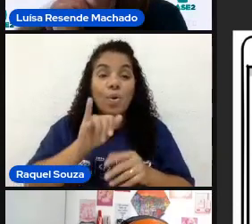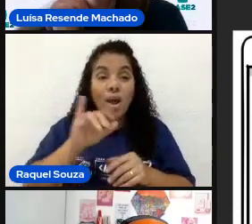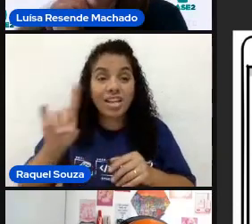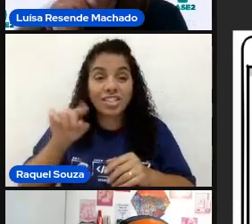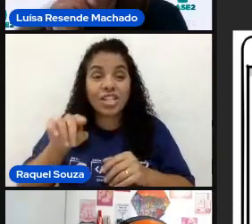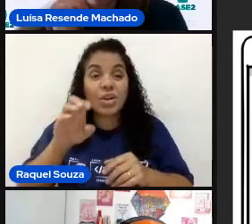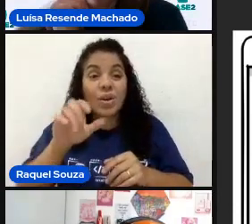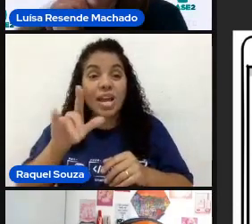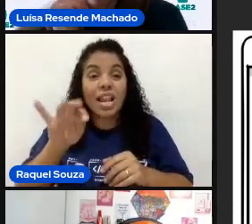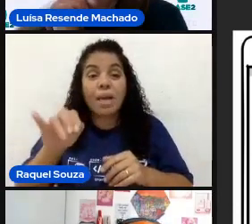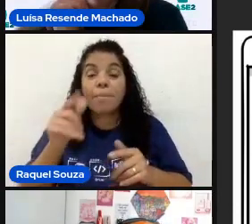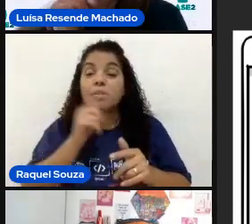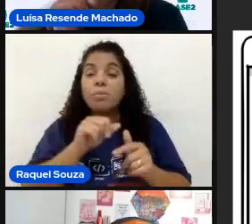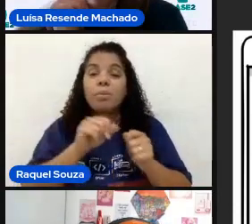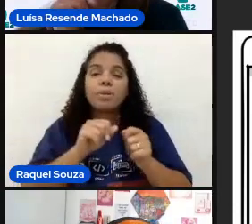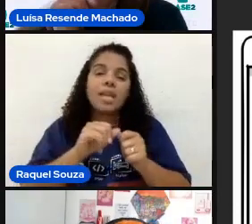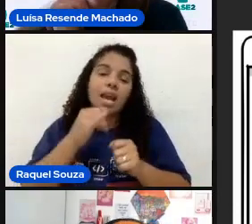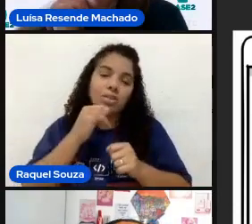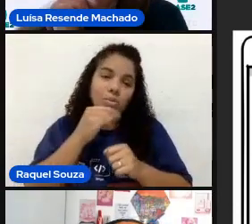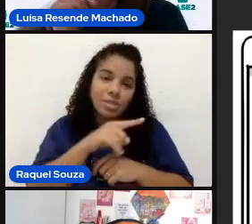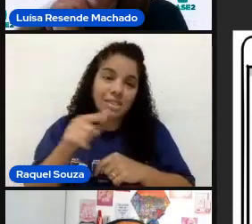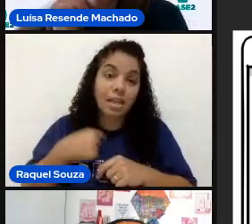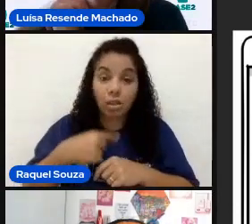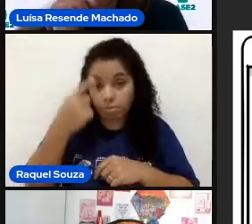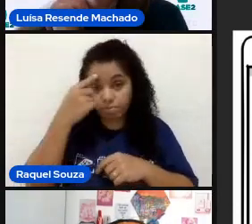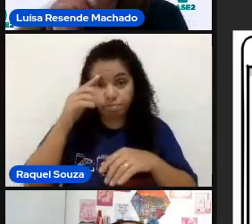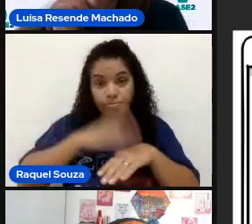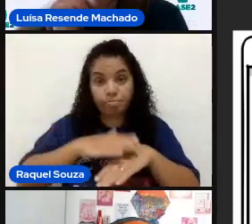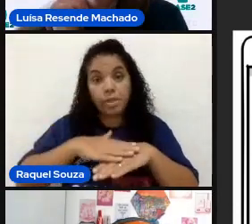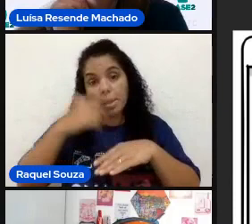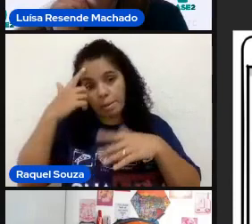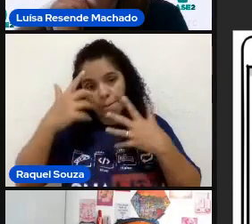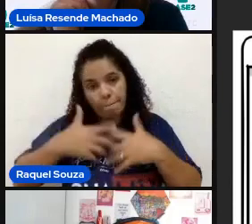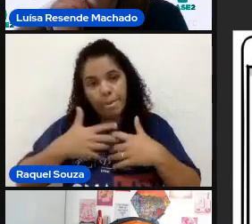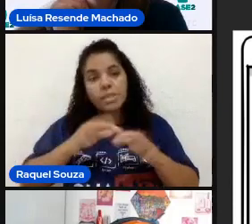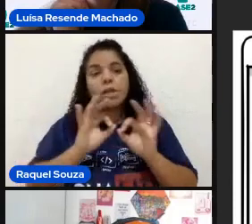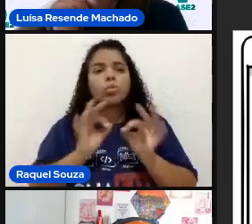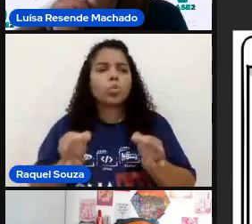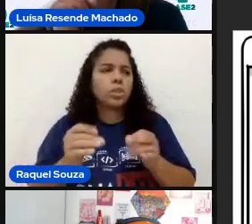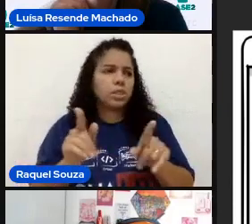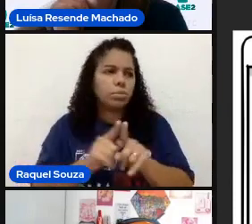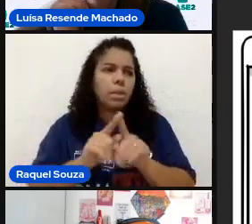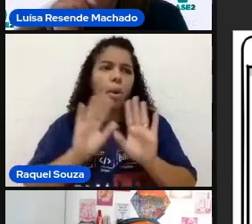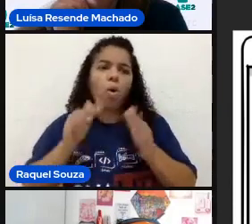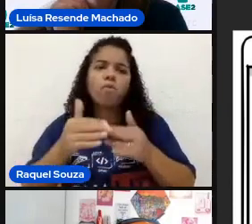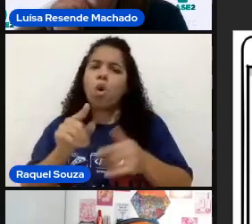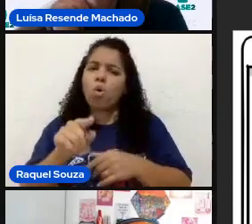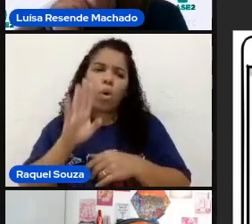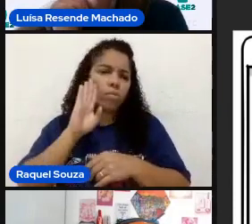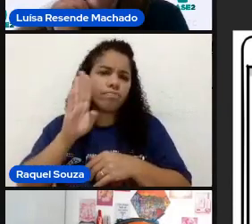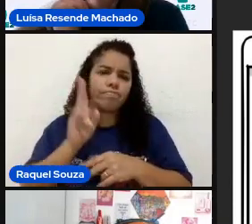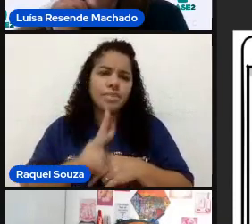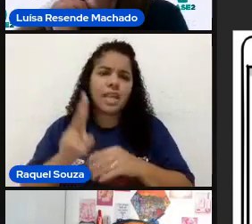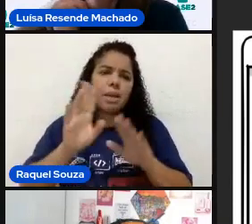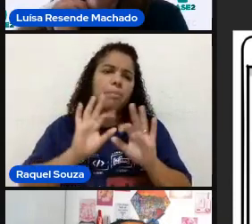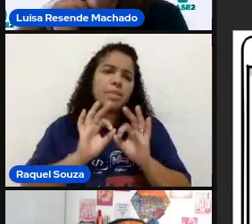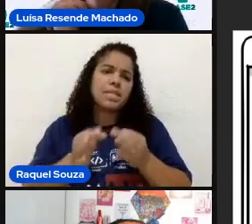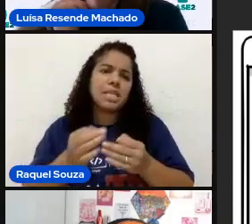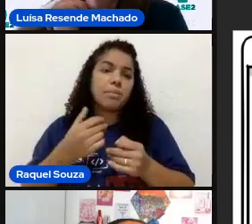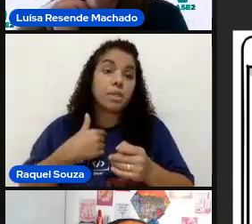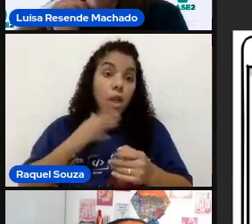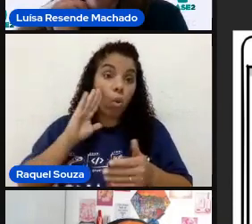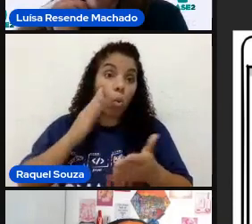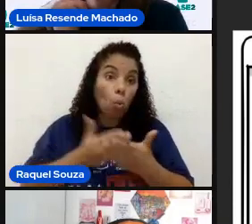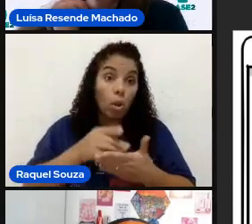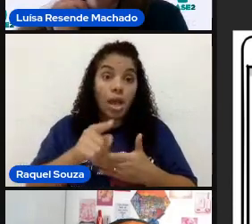poder automatizar. Então, pensando também no simples. Eu acho que o foco é no simples. Acredito que essa é a ideia